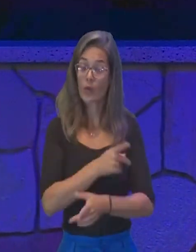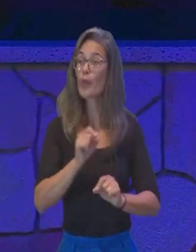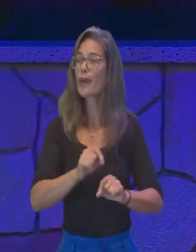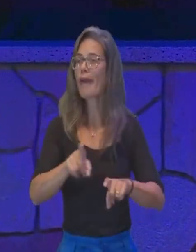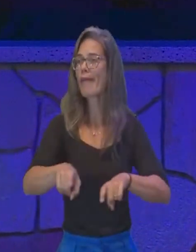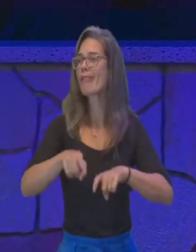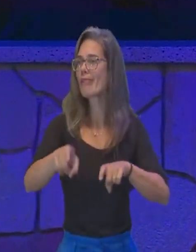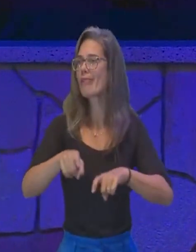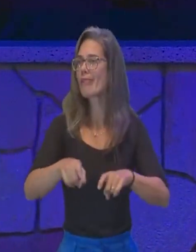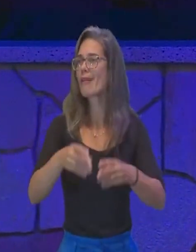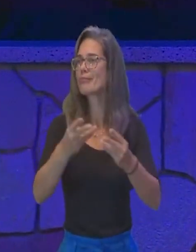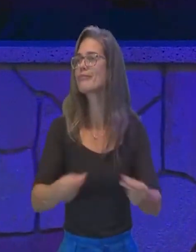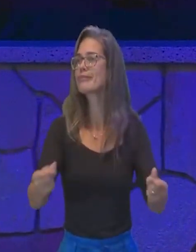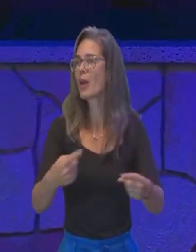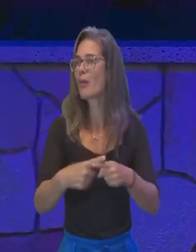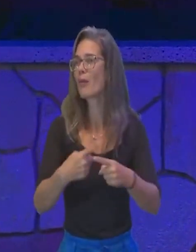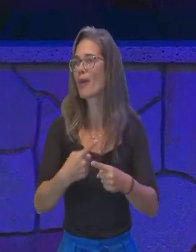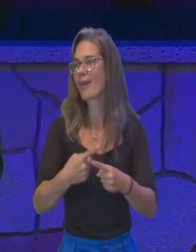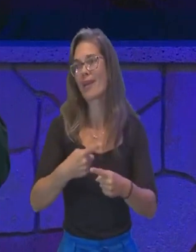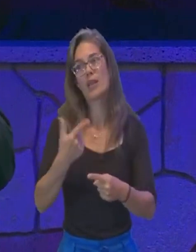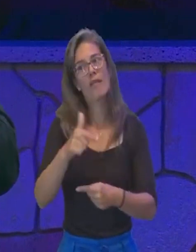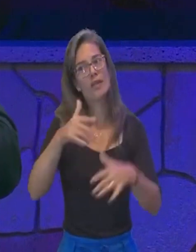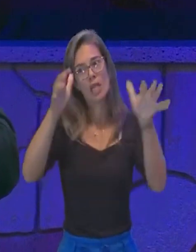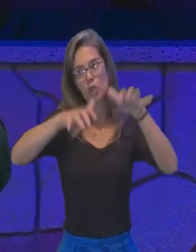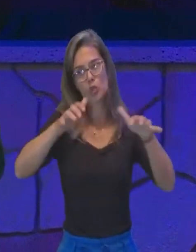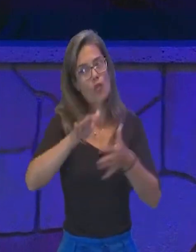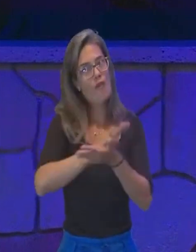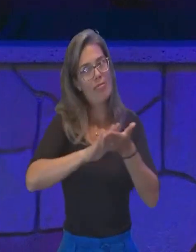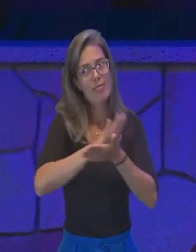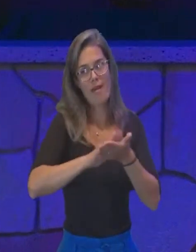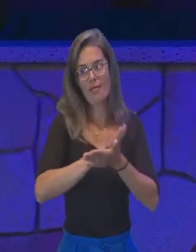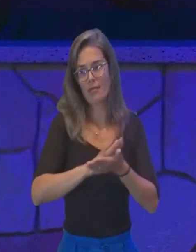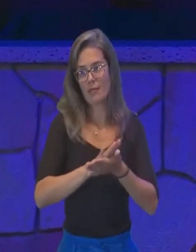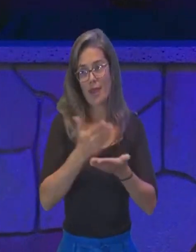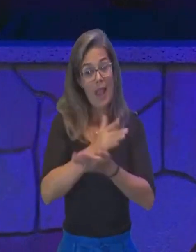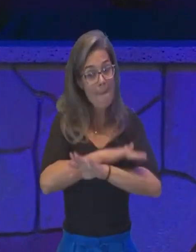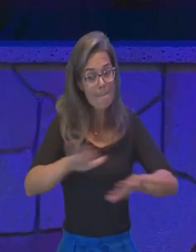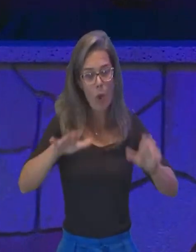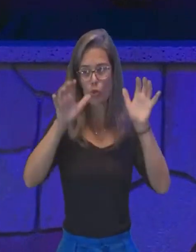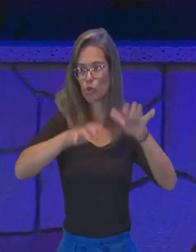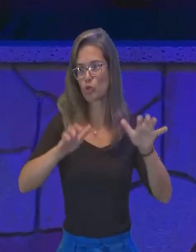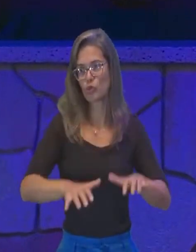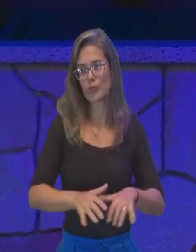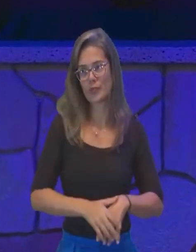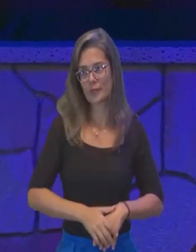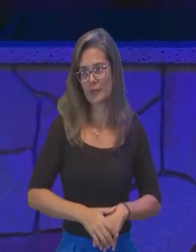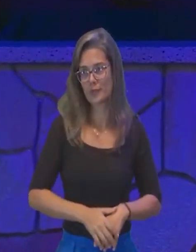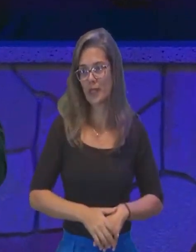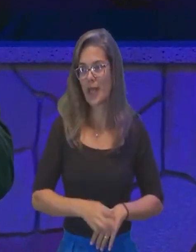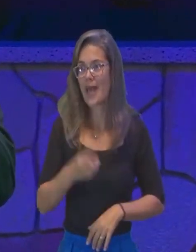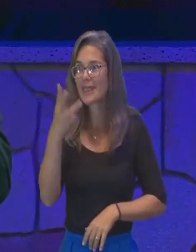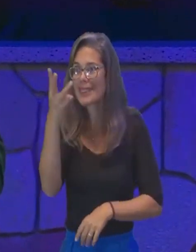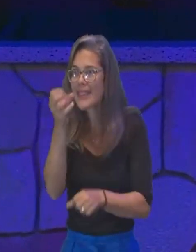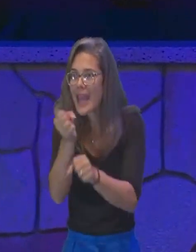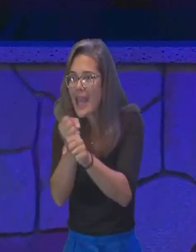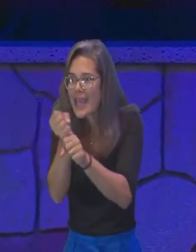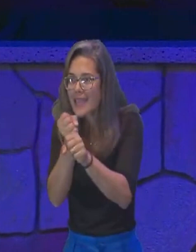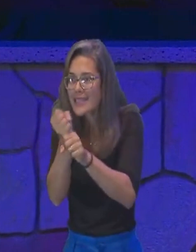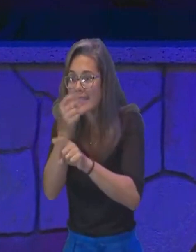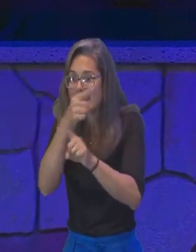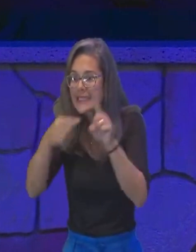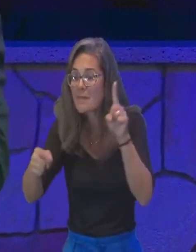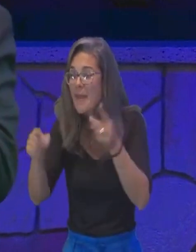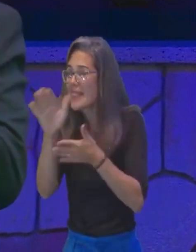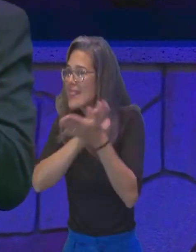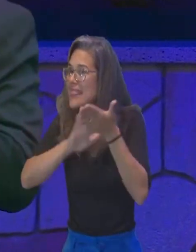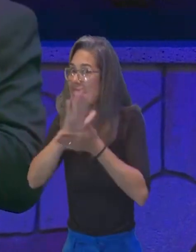Deus acima de todas as coisas. E por força desta oração, meus irmãos, durante 3 anos e 6 meses não caiu